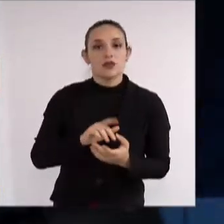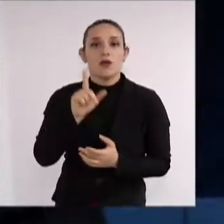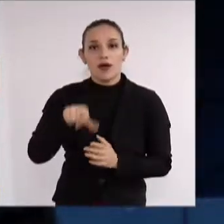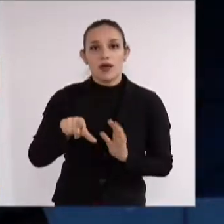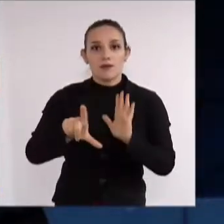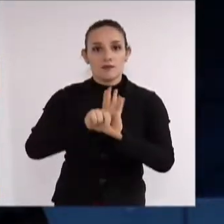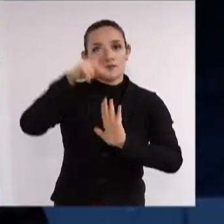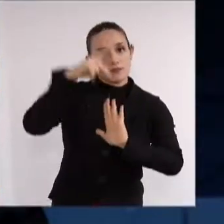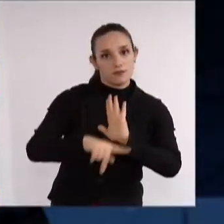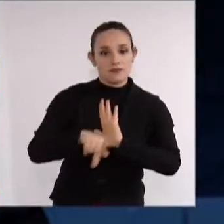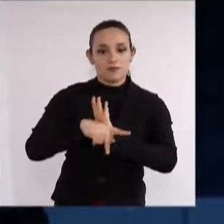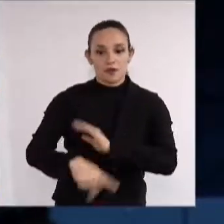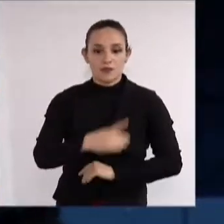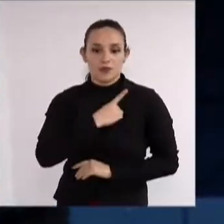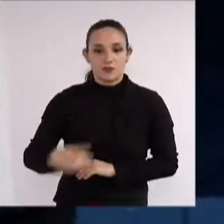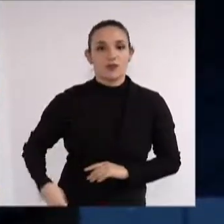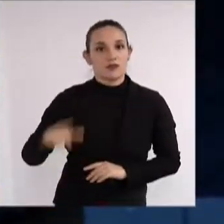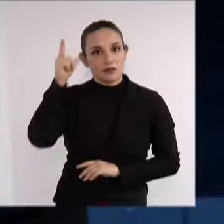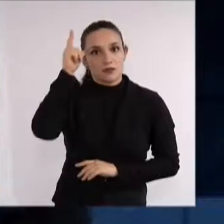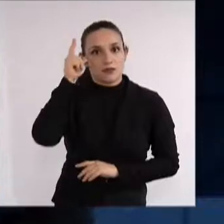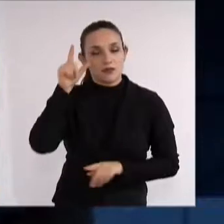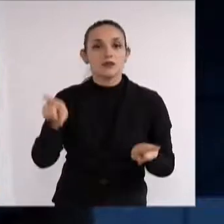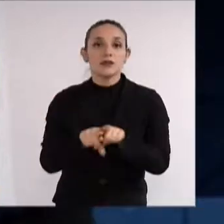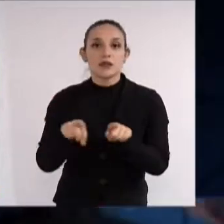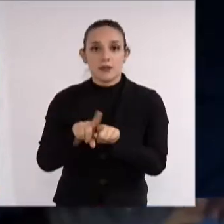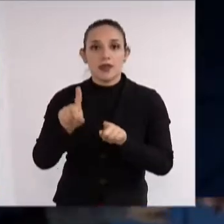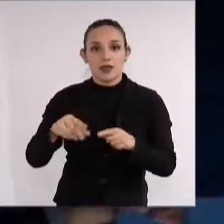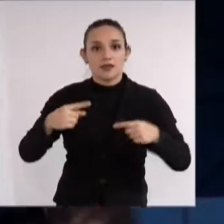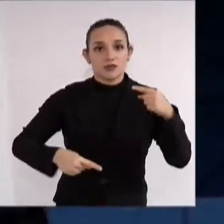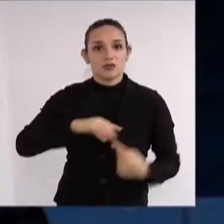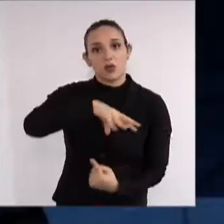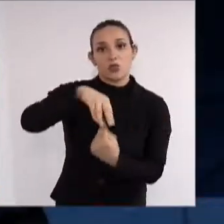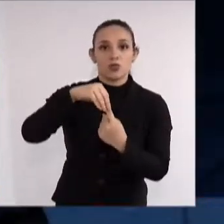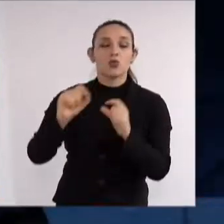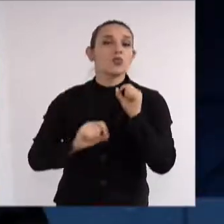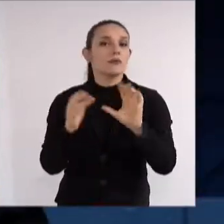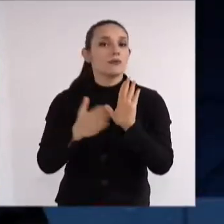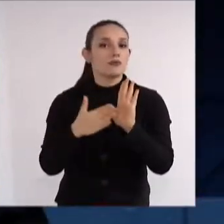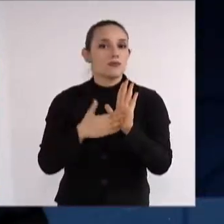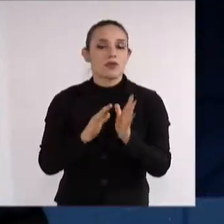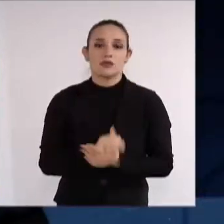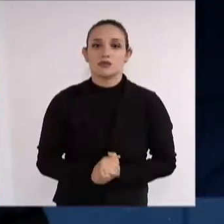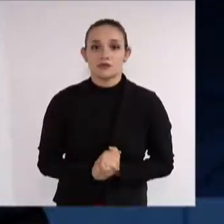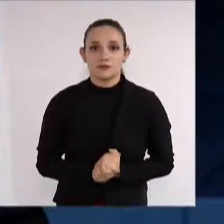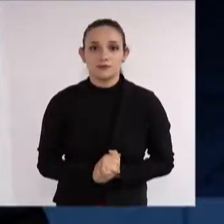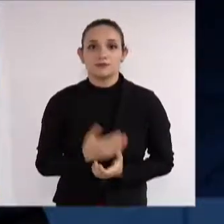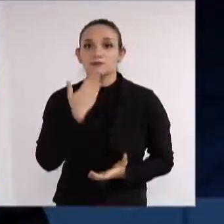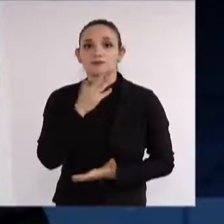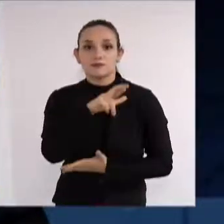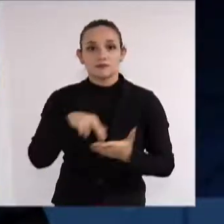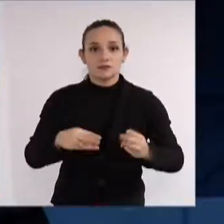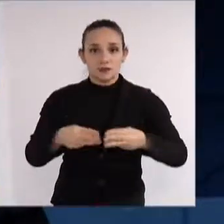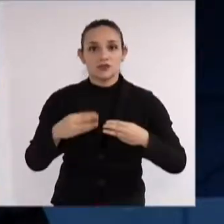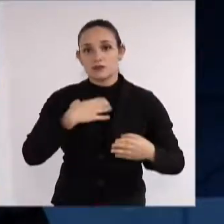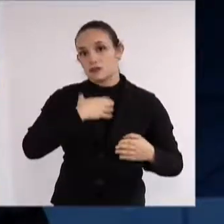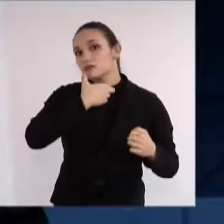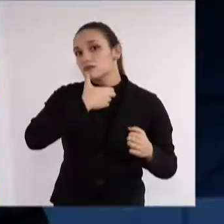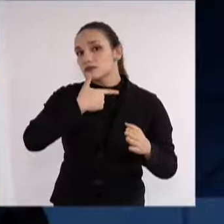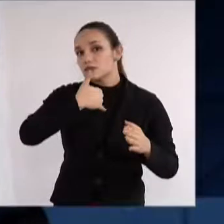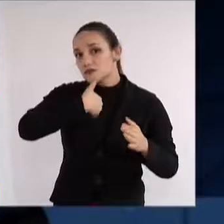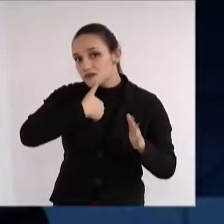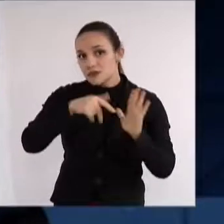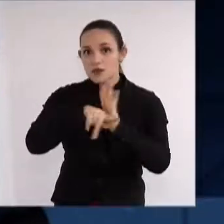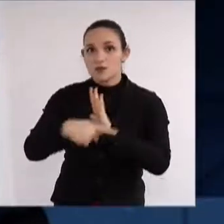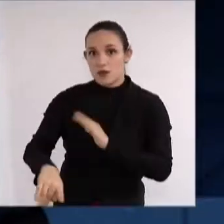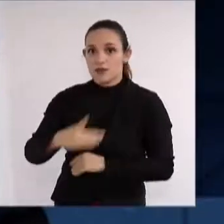autoria do deputado Lídio Lopes. Foram aprovados em discussão única as seguintes proposições. Requerimentos de moção de pesar,